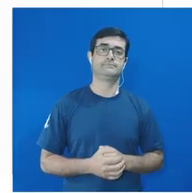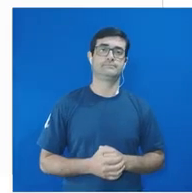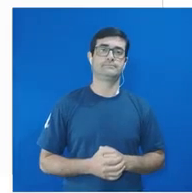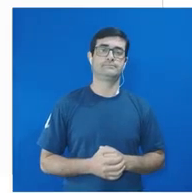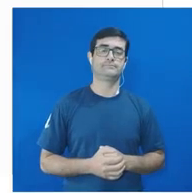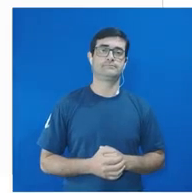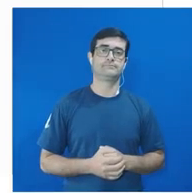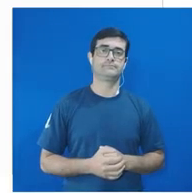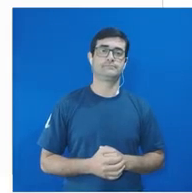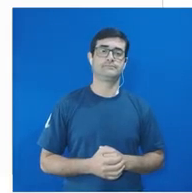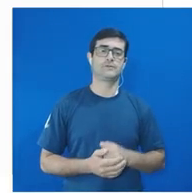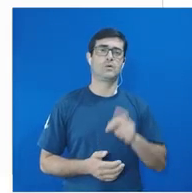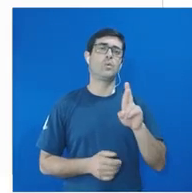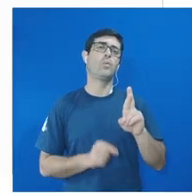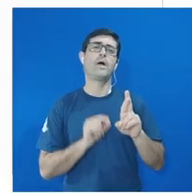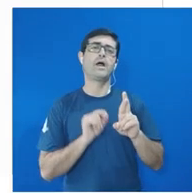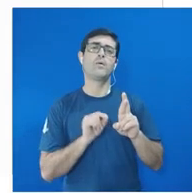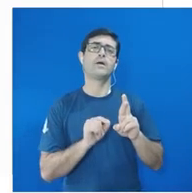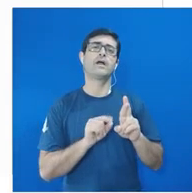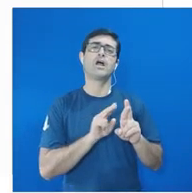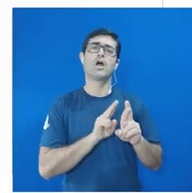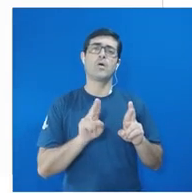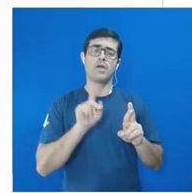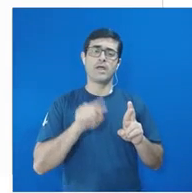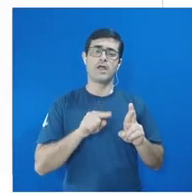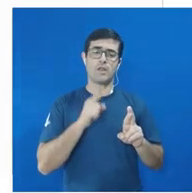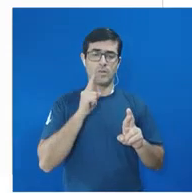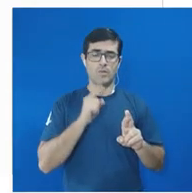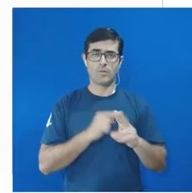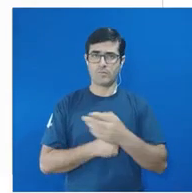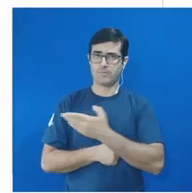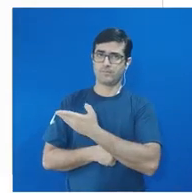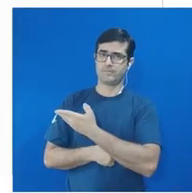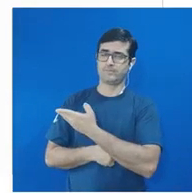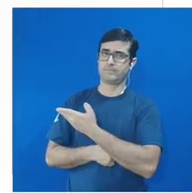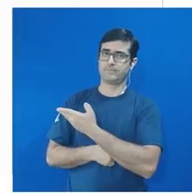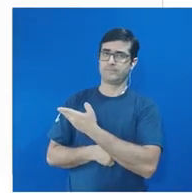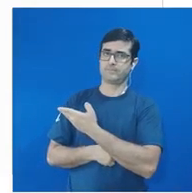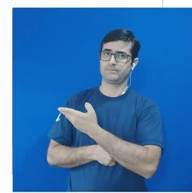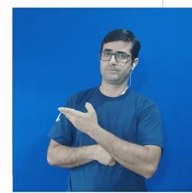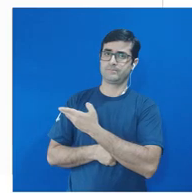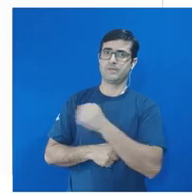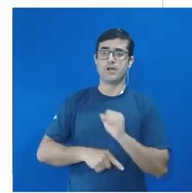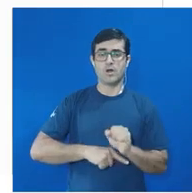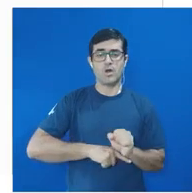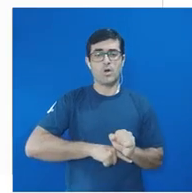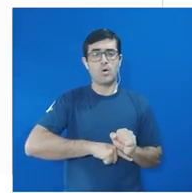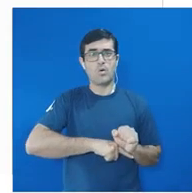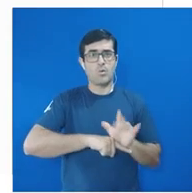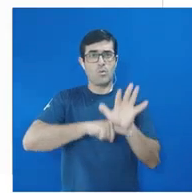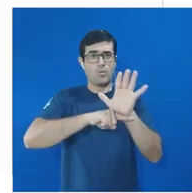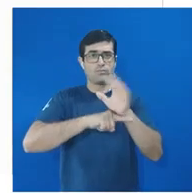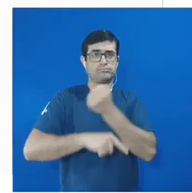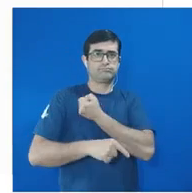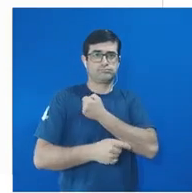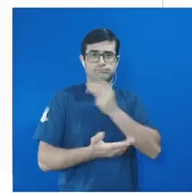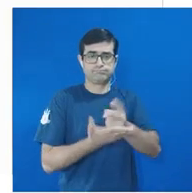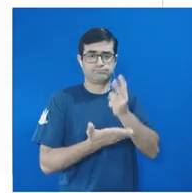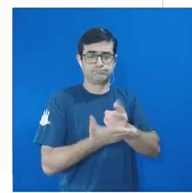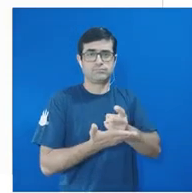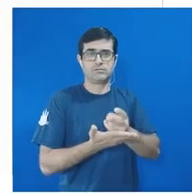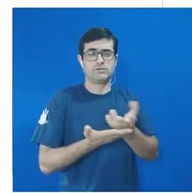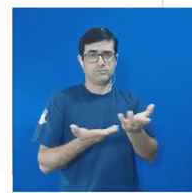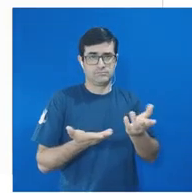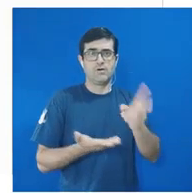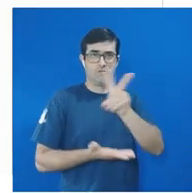constante. O R é chamado, como eu disse, constante dos gases, constante geral dos gases, e tem um